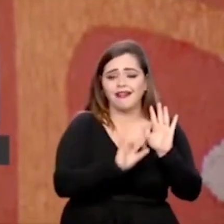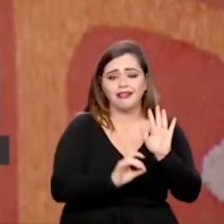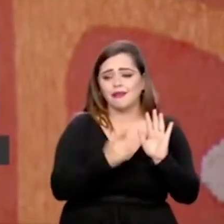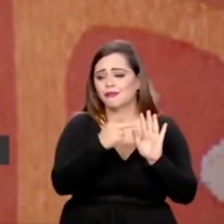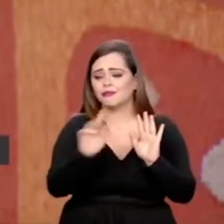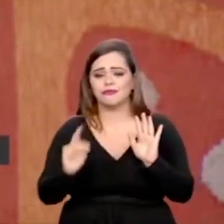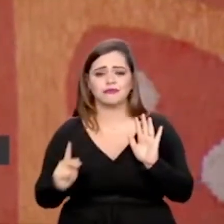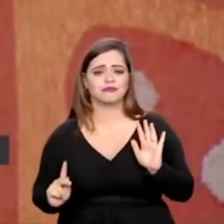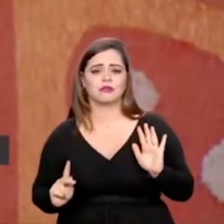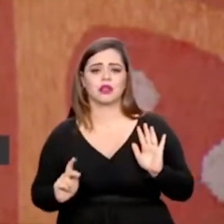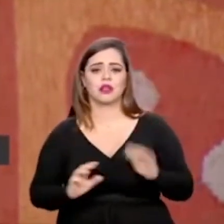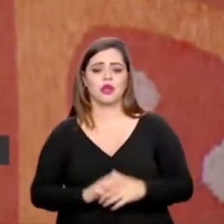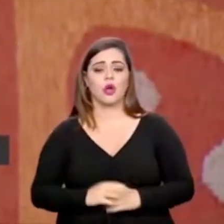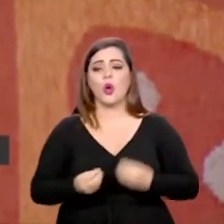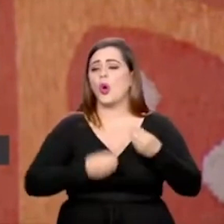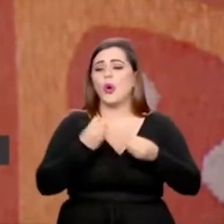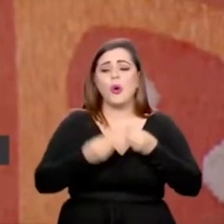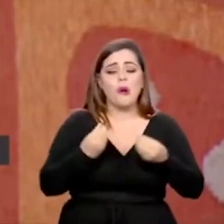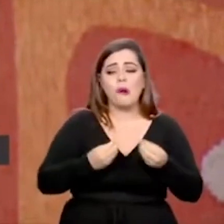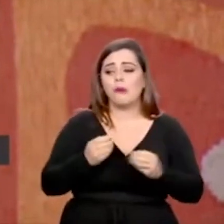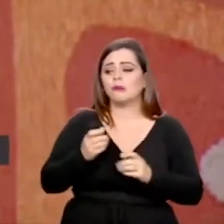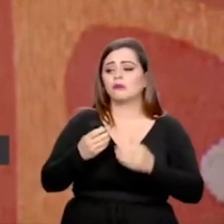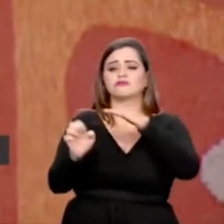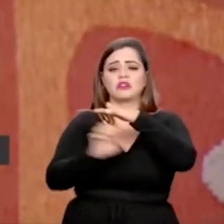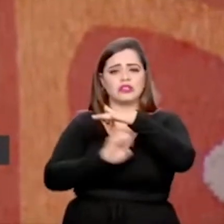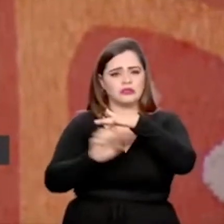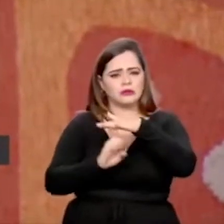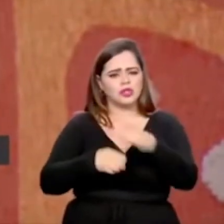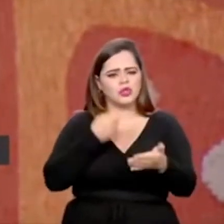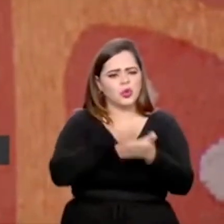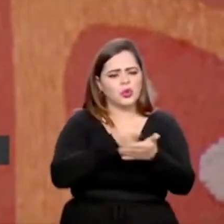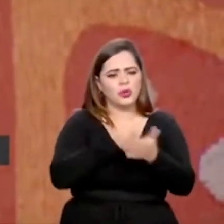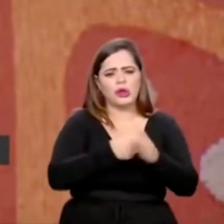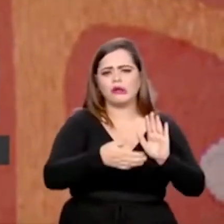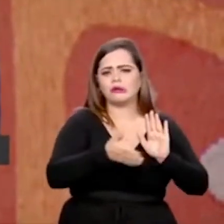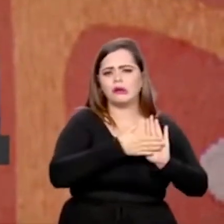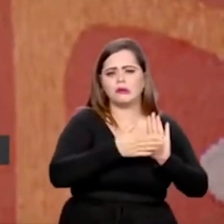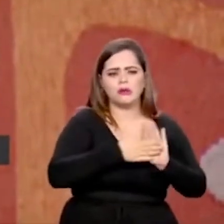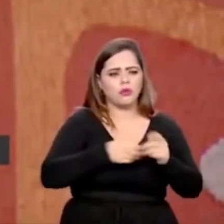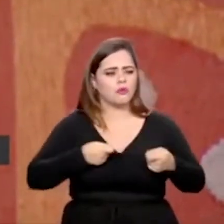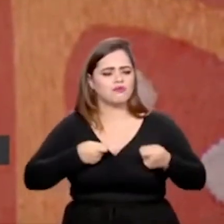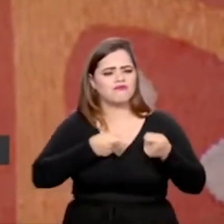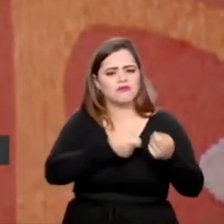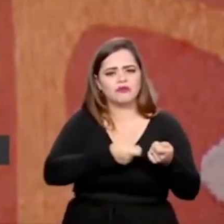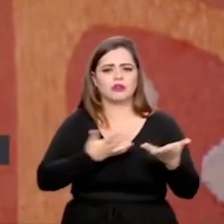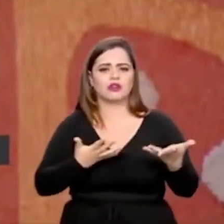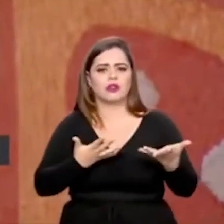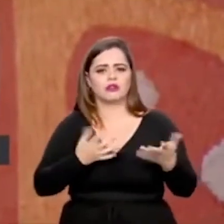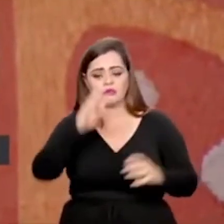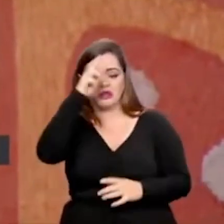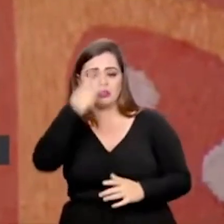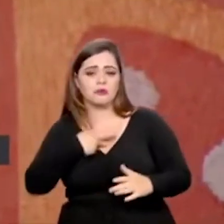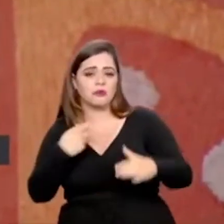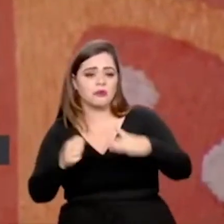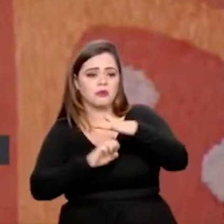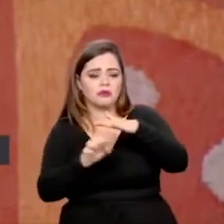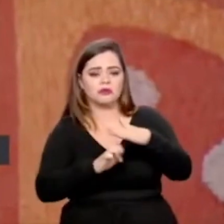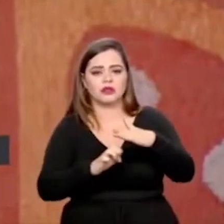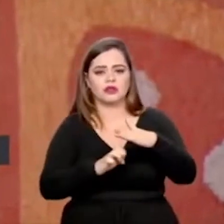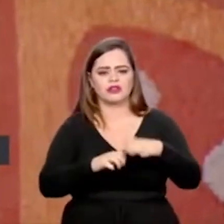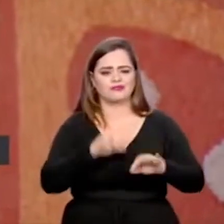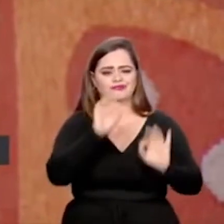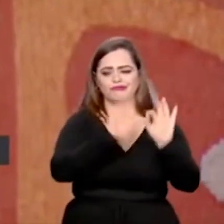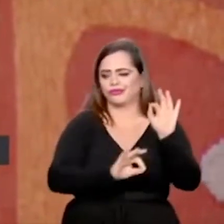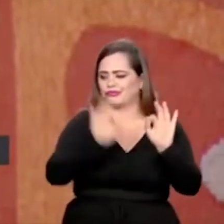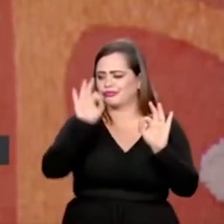uma aqui como que as empresas que tem colocado isso na pauta tem enfrentar a desigualdade nas suas próprias empresas desigualdade de gênero